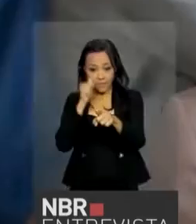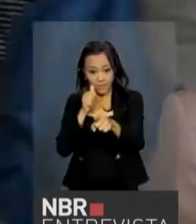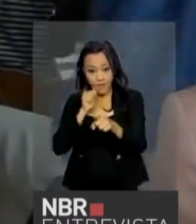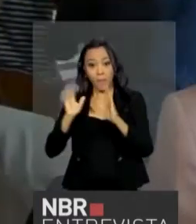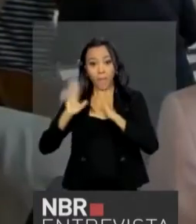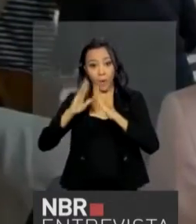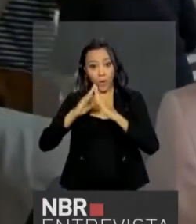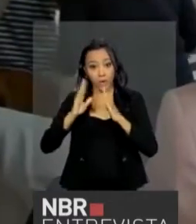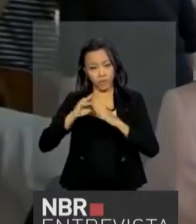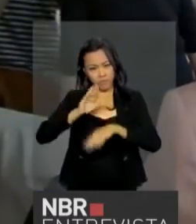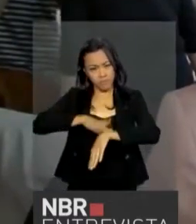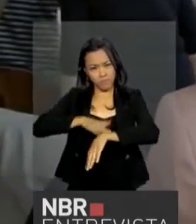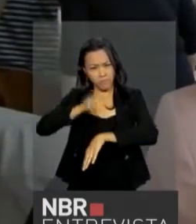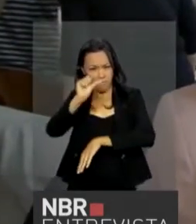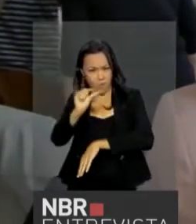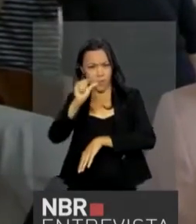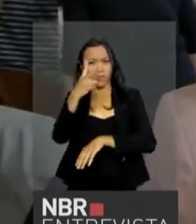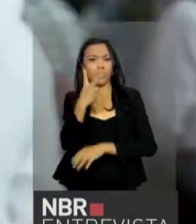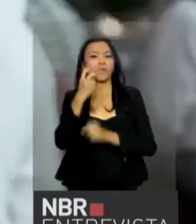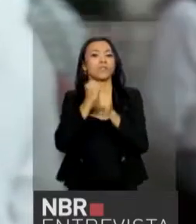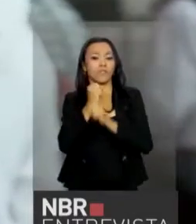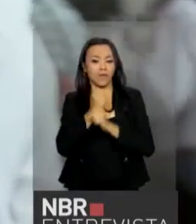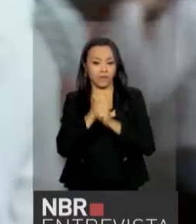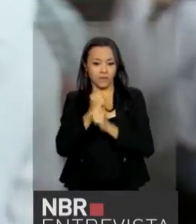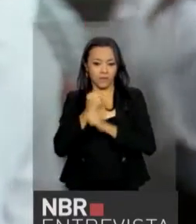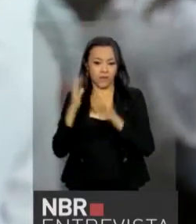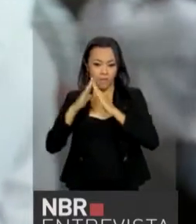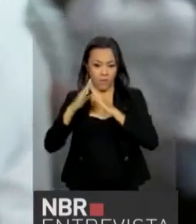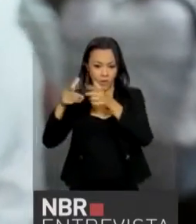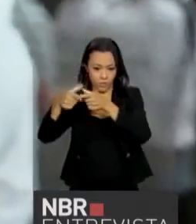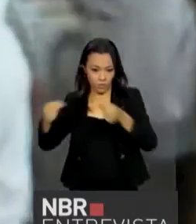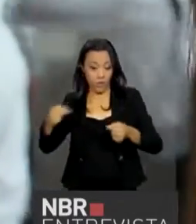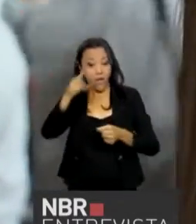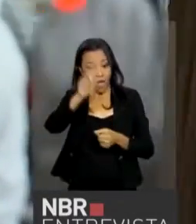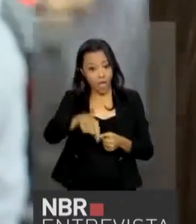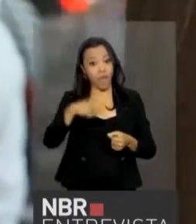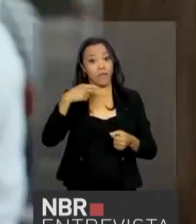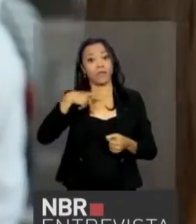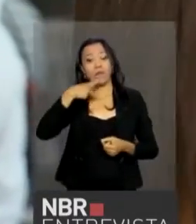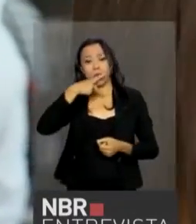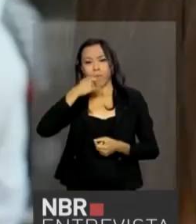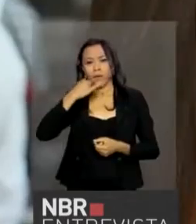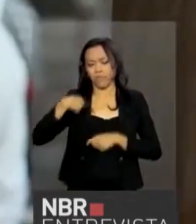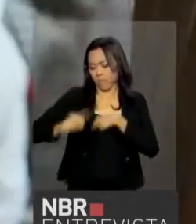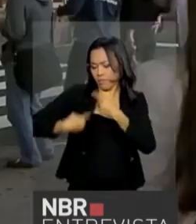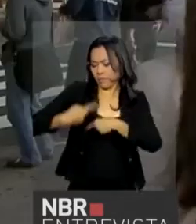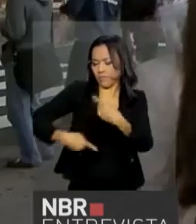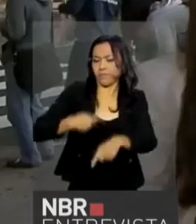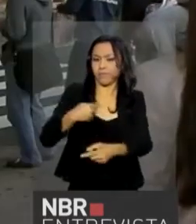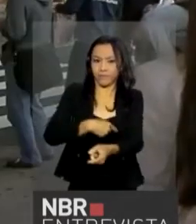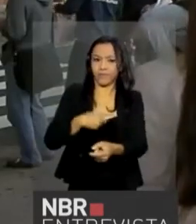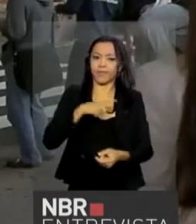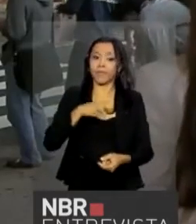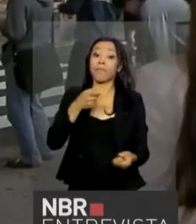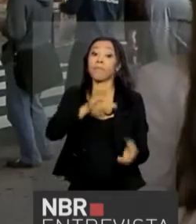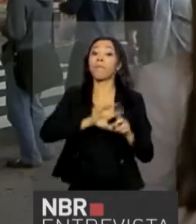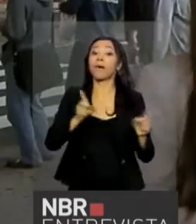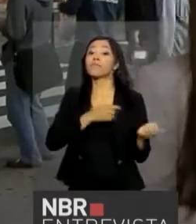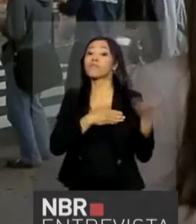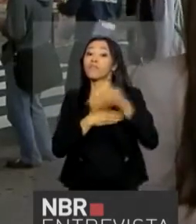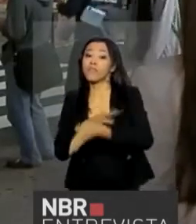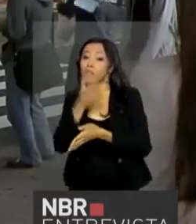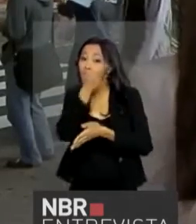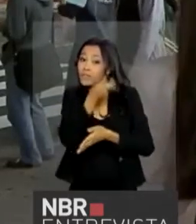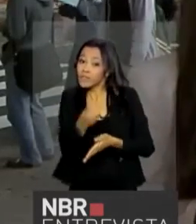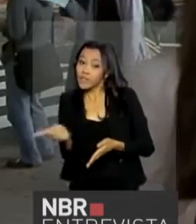aqui há menos tempo são dois anos de japão ela tem origem japonesa mas veio para visitar parentes só